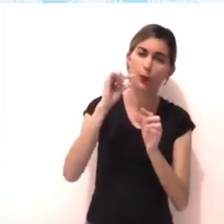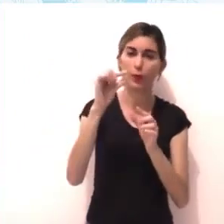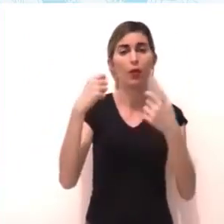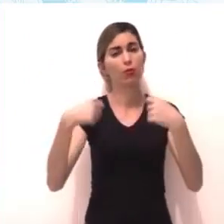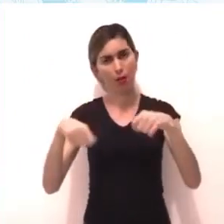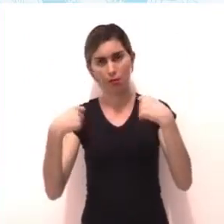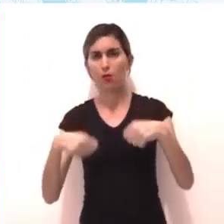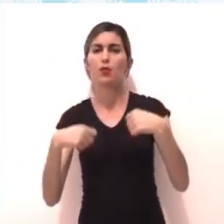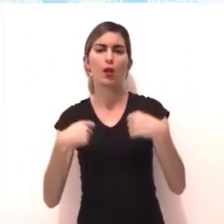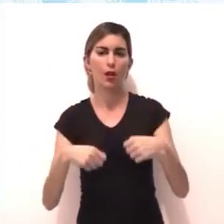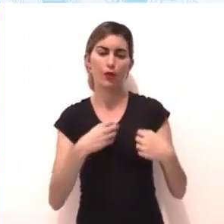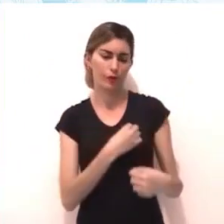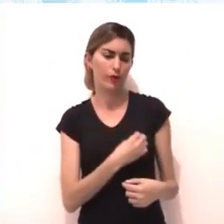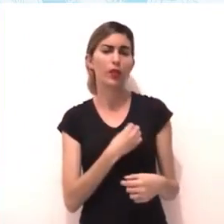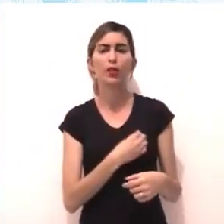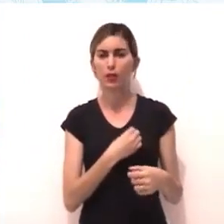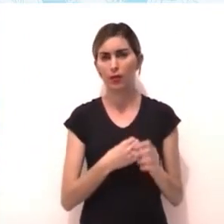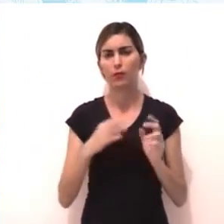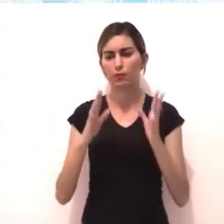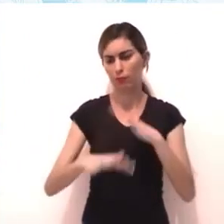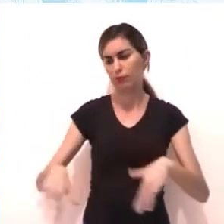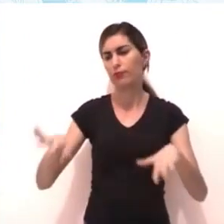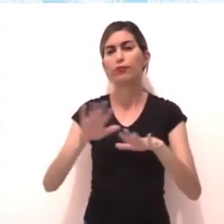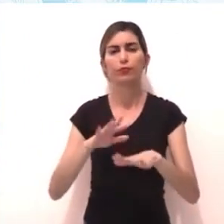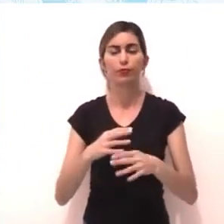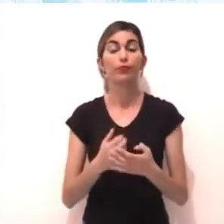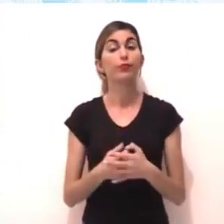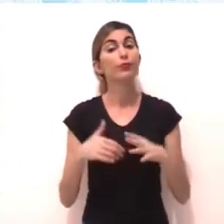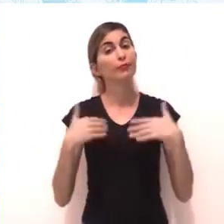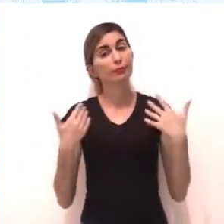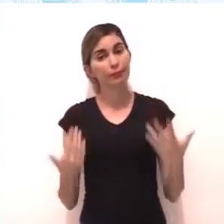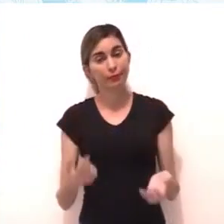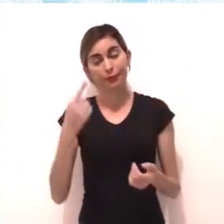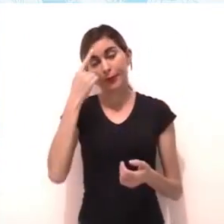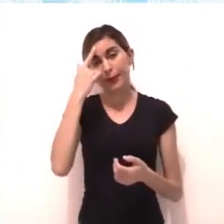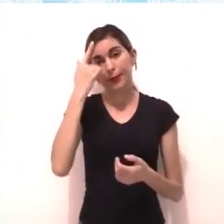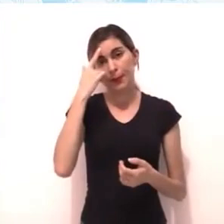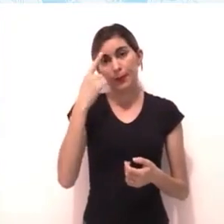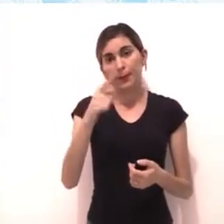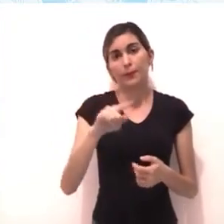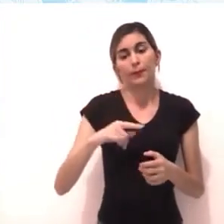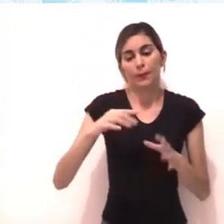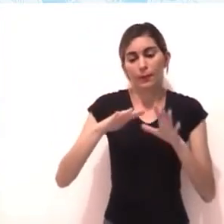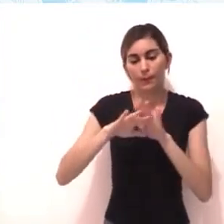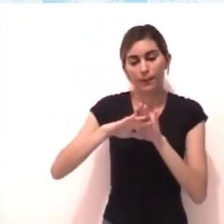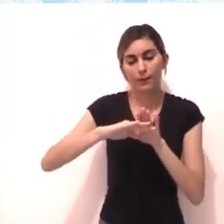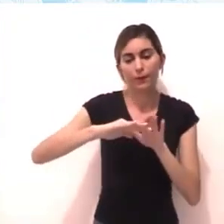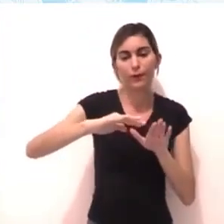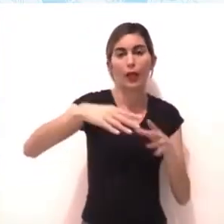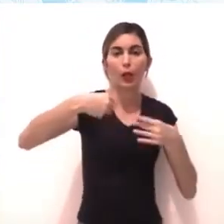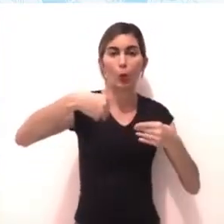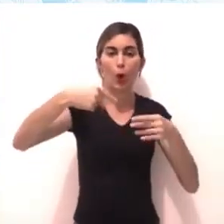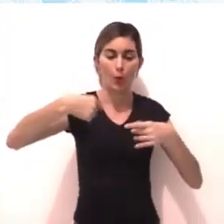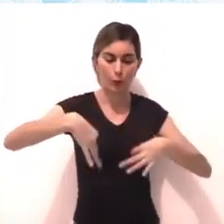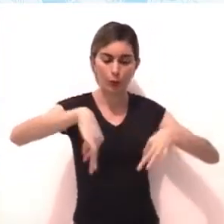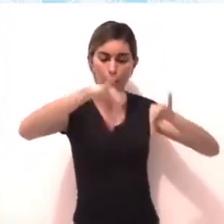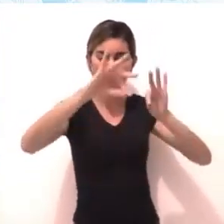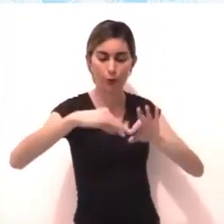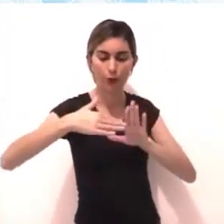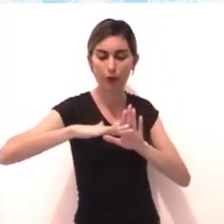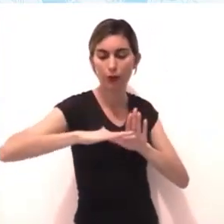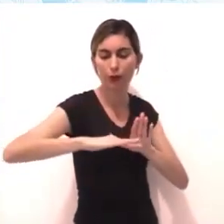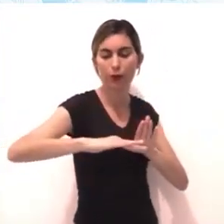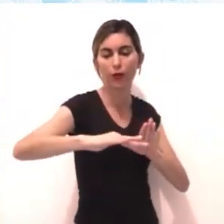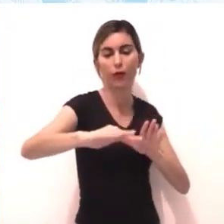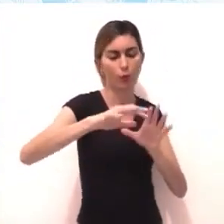para a sobrevivência dos seres vivos. Agora, imagine que essa atmosfera é como se fosse um cobertor. Se eu